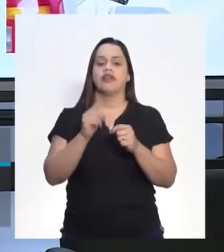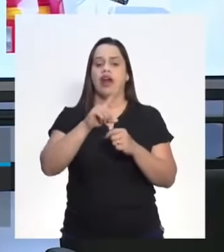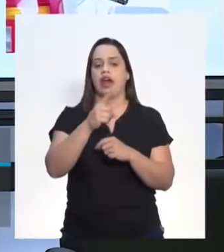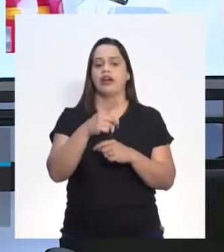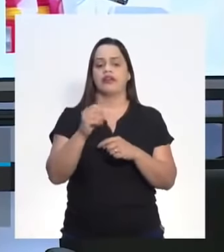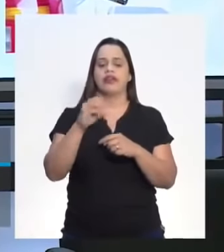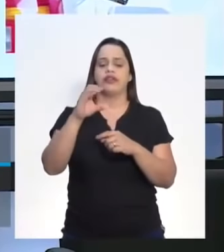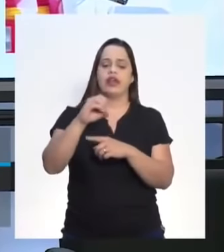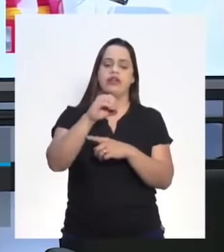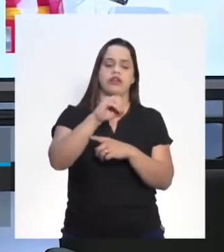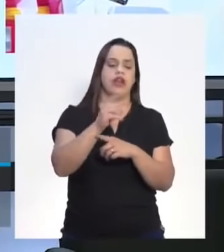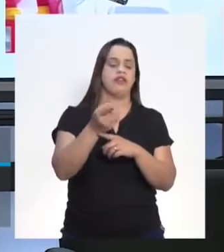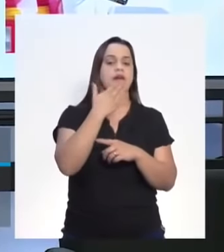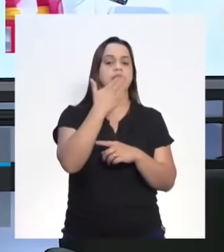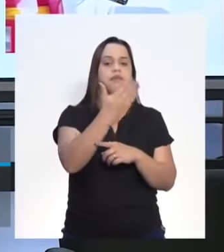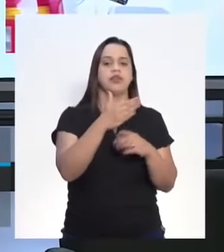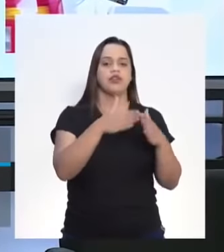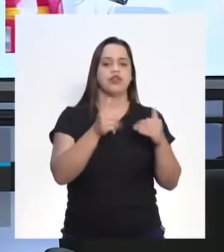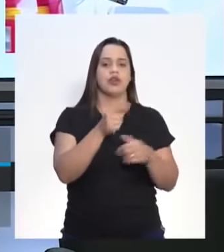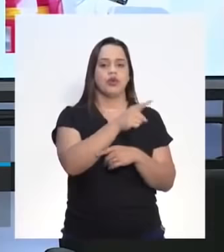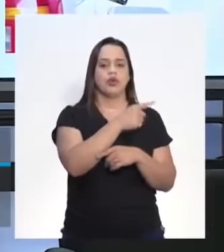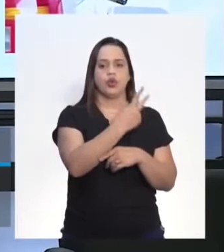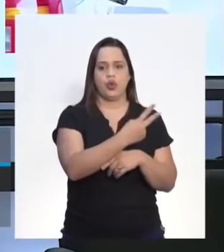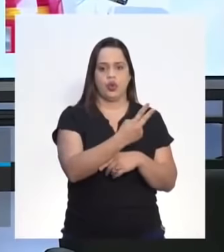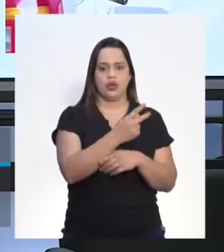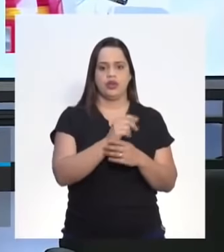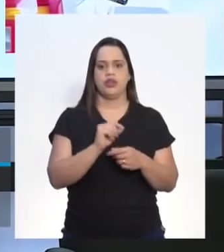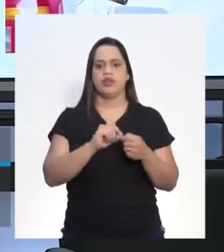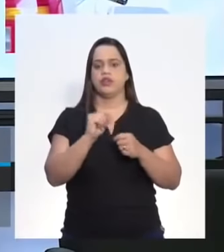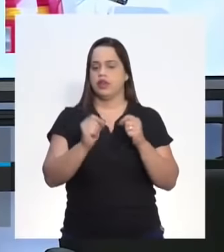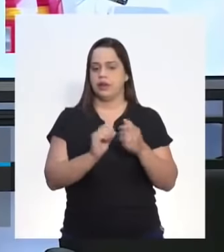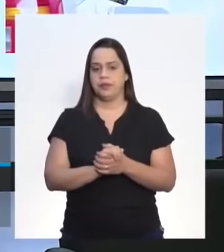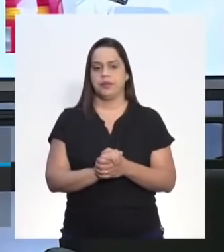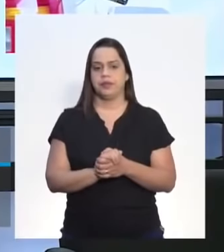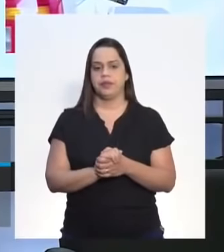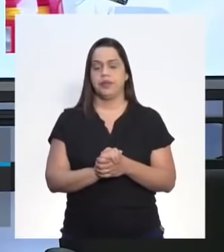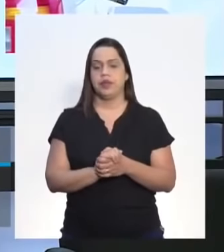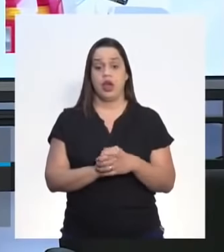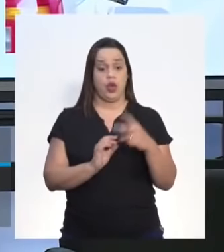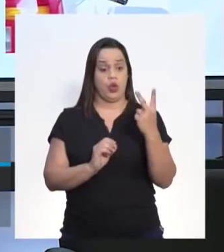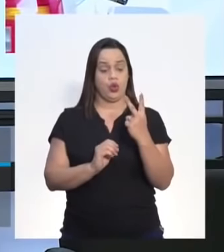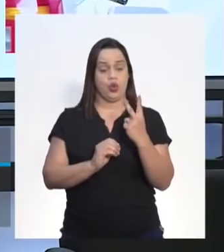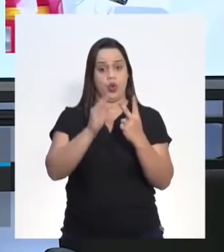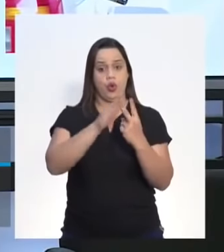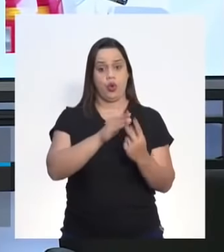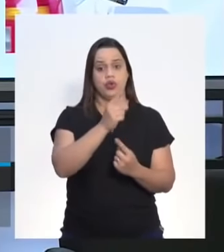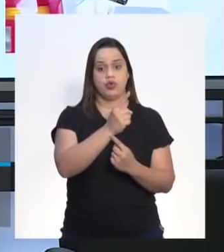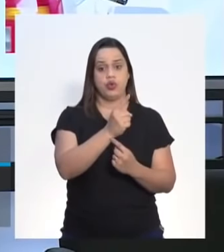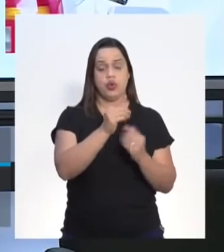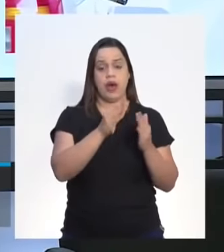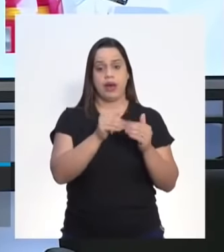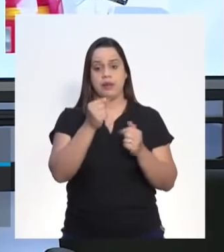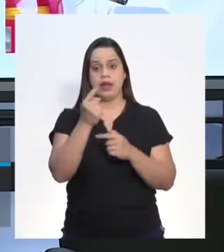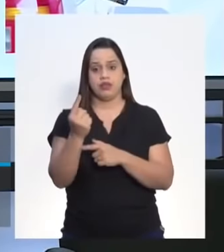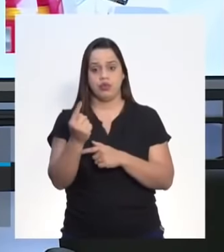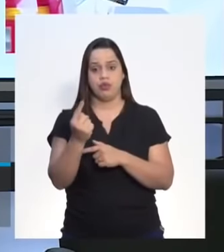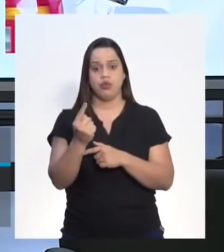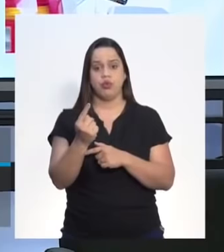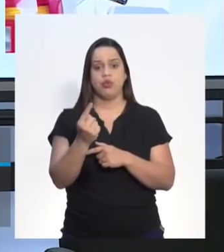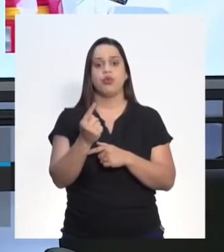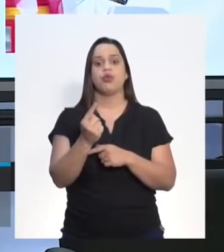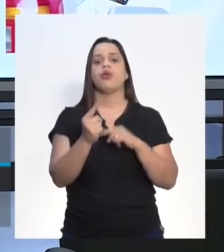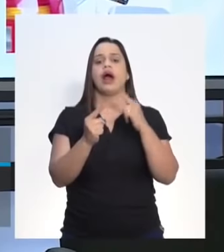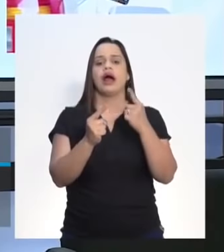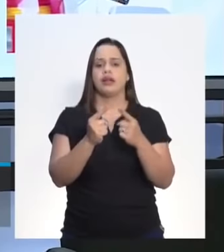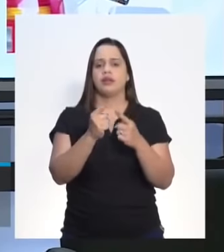né? De resolução aqui, né? Então, esse 2 vai virar 1, ele vai emprestar 1 aqui, e ele vai emprestar